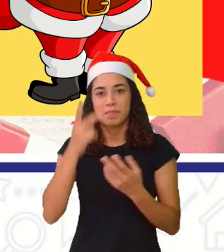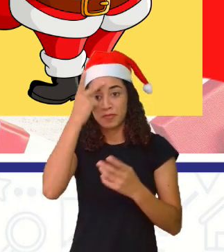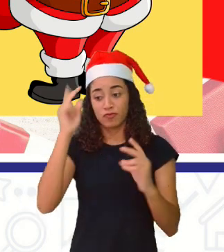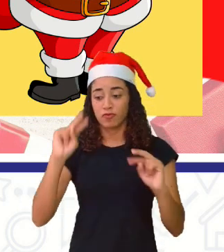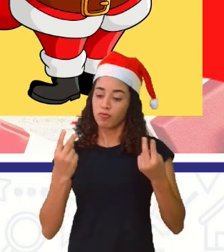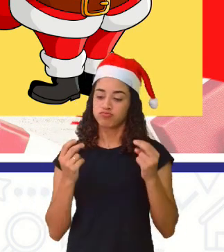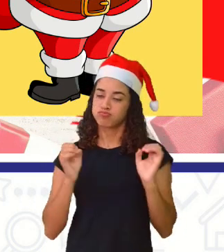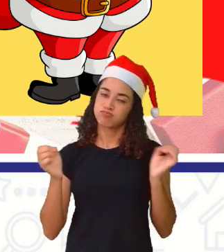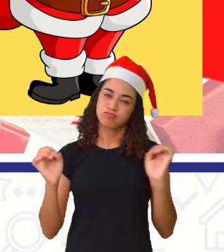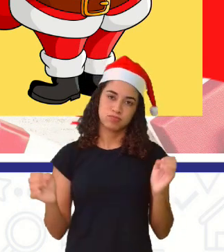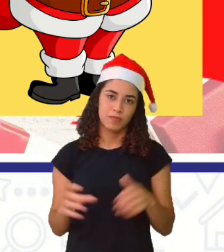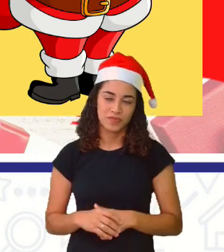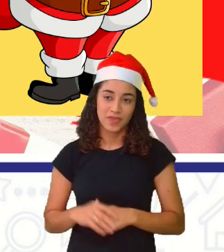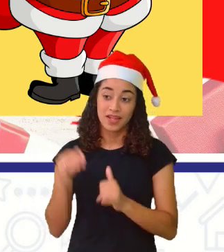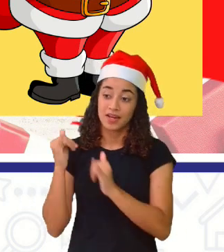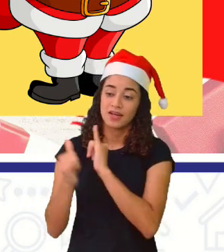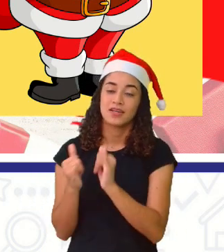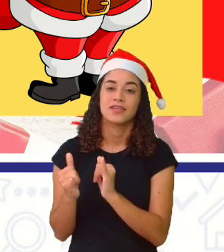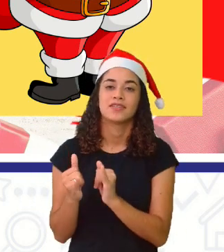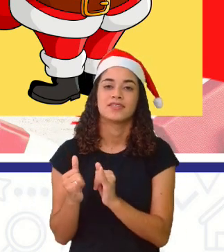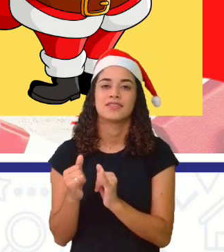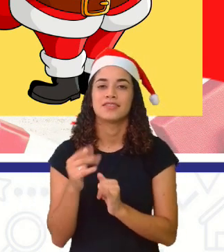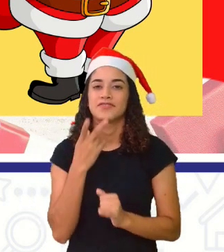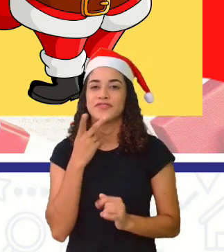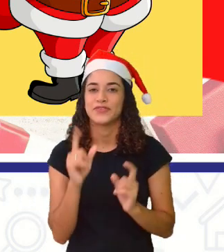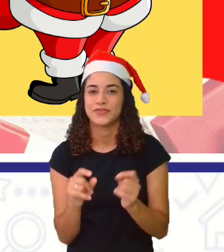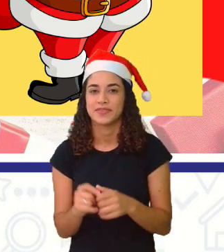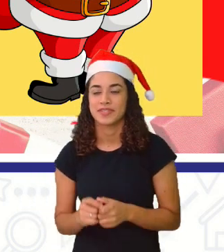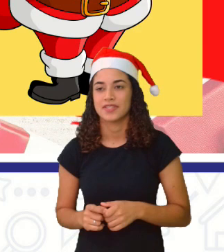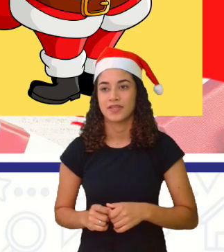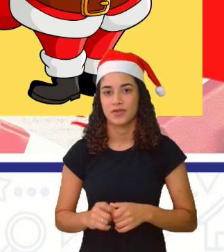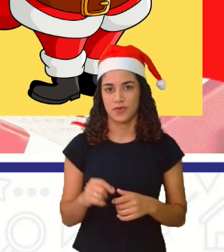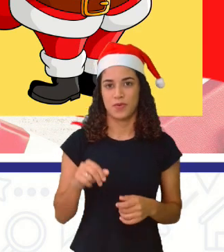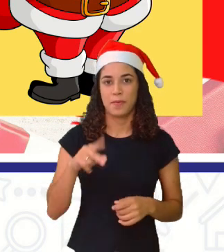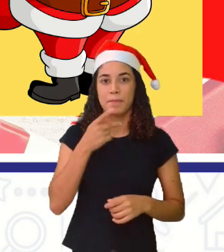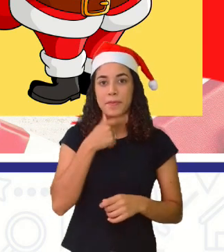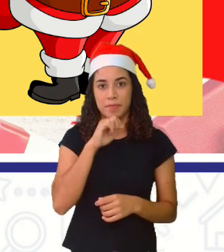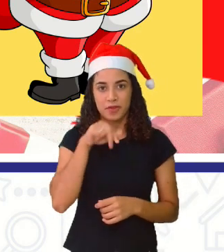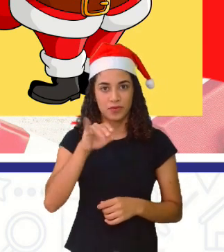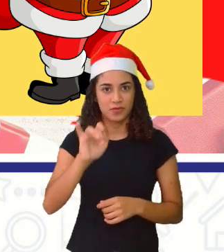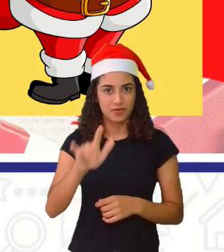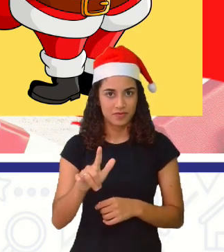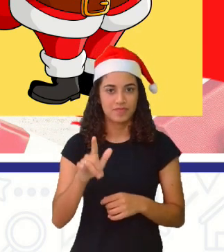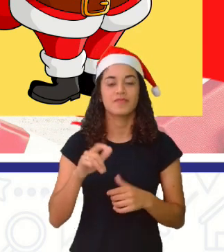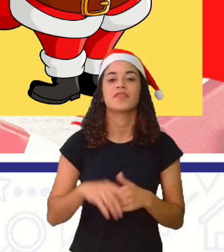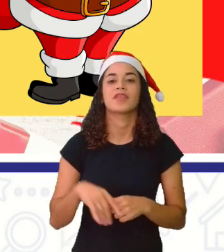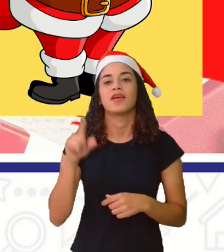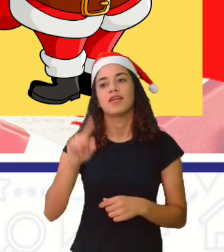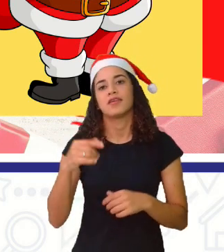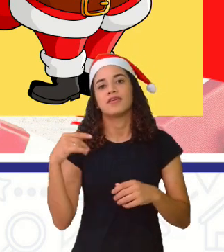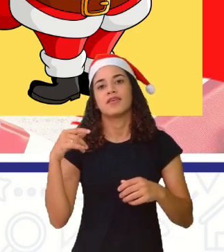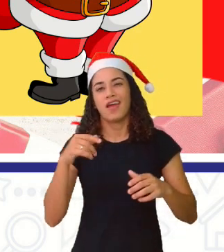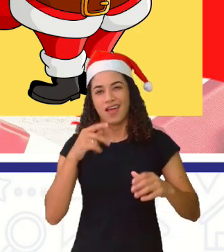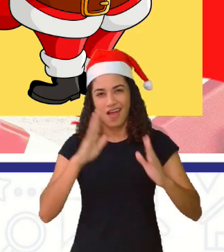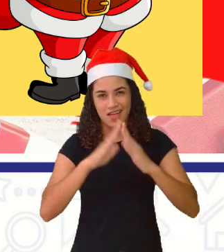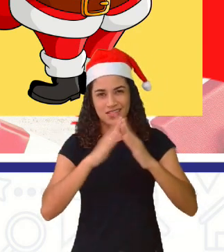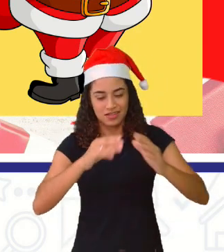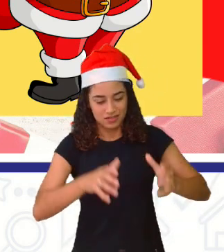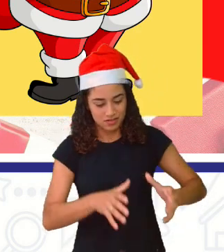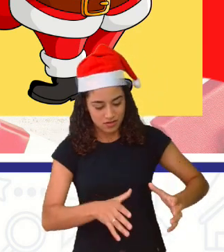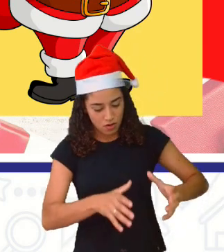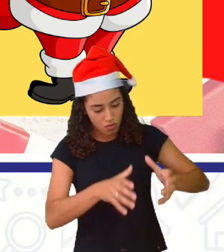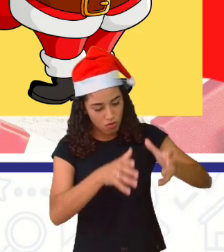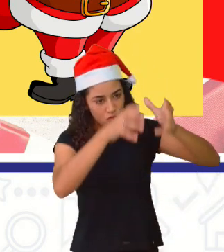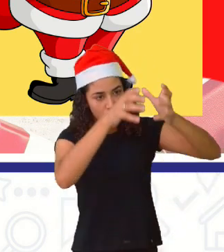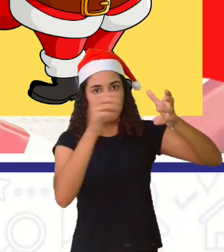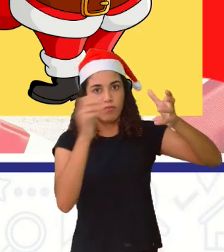pessoas. O que é que diz hoje a lenda, né? O São Nicolau, no caso Papai Noel, ele vem, entra pela chaminé e